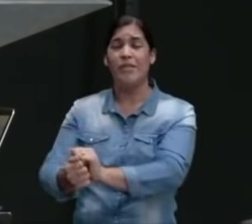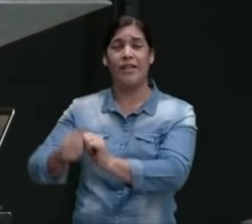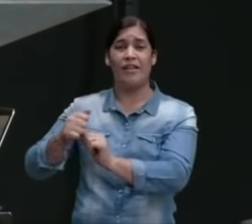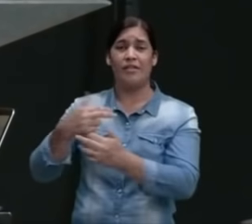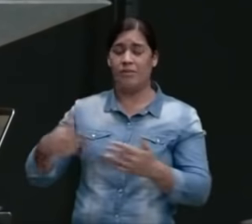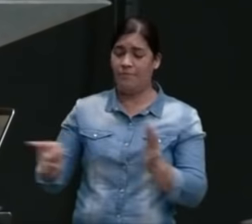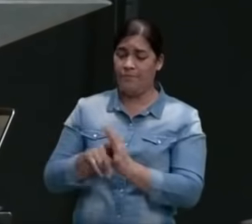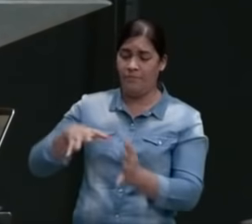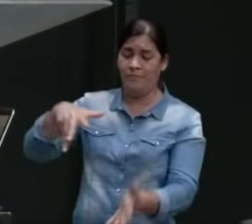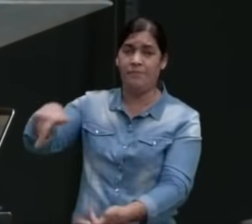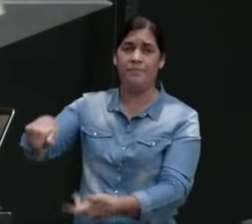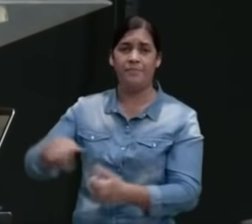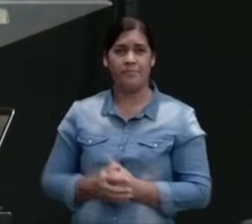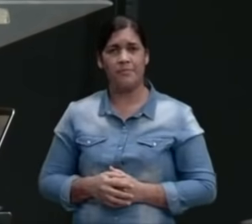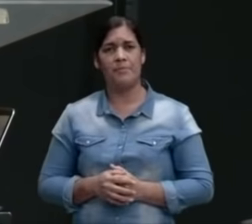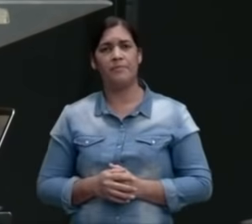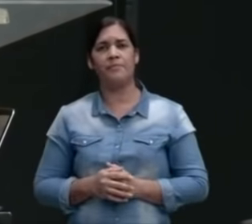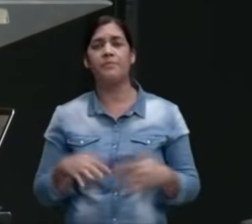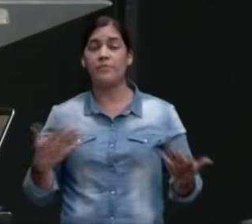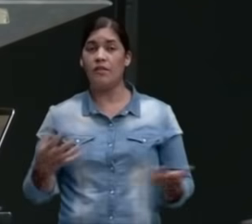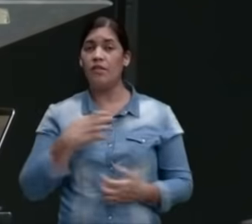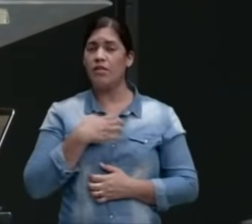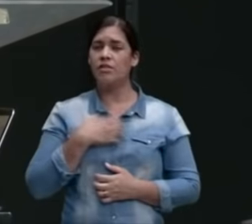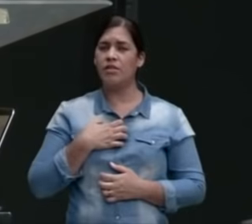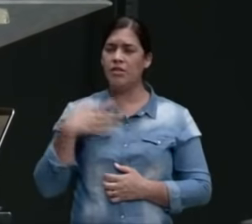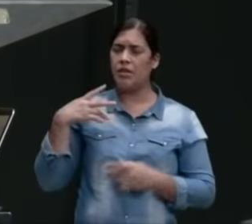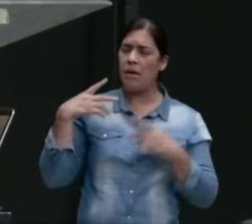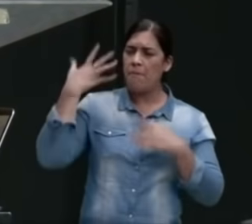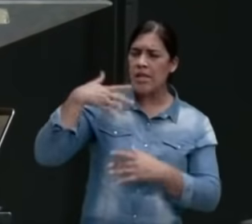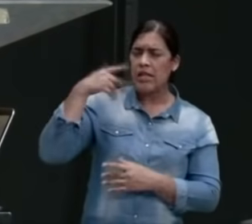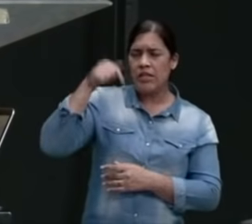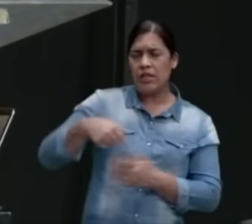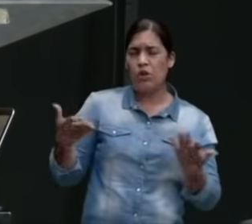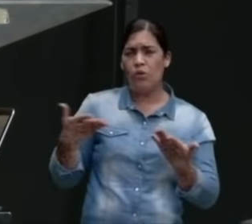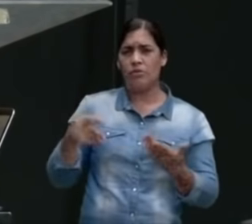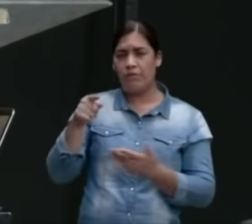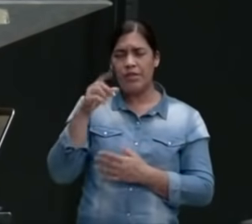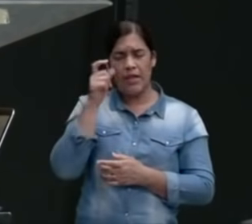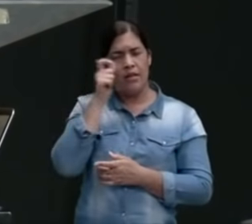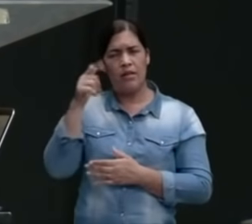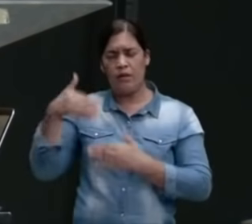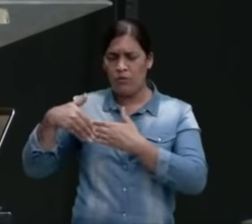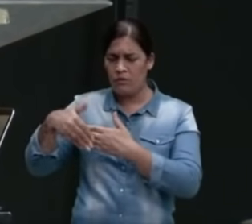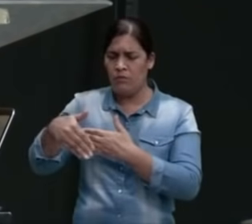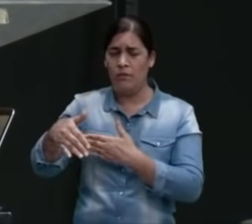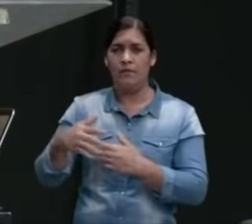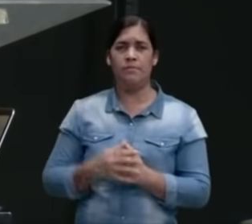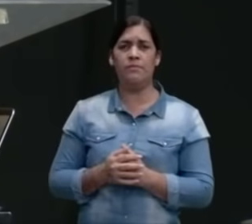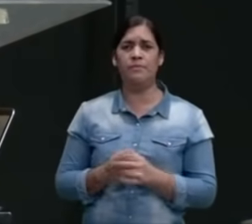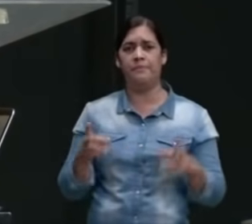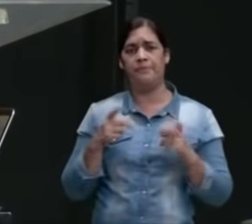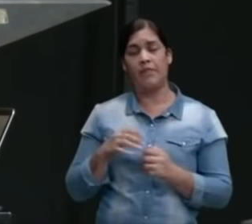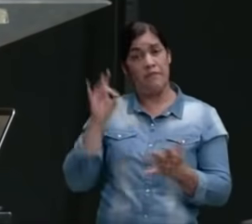mundo. Então eu senti de trazer essa mensagem para você a partir de hoje começar a ver que é real, já